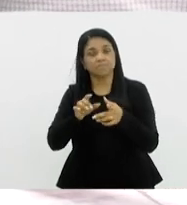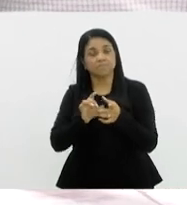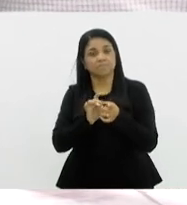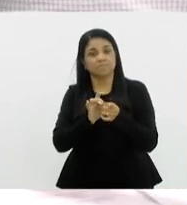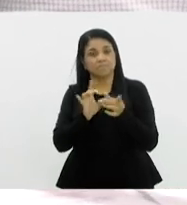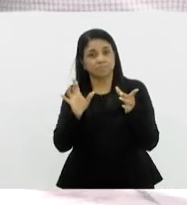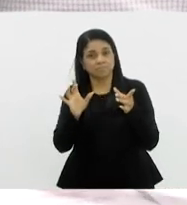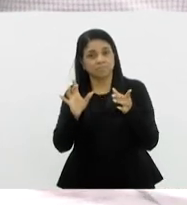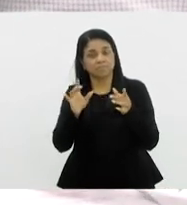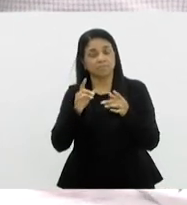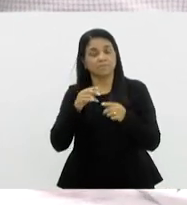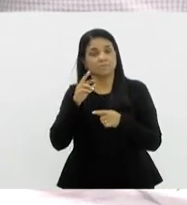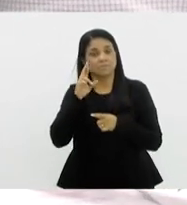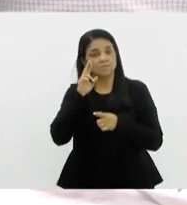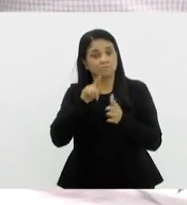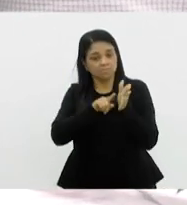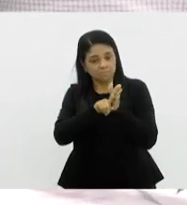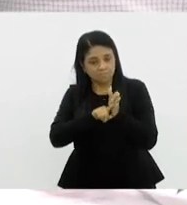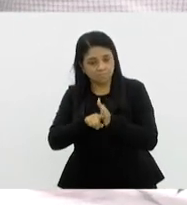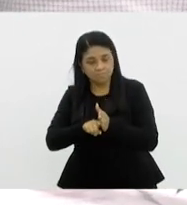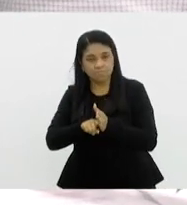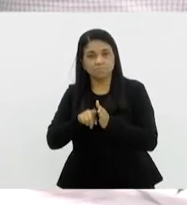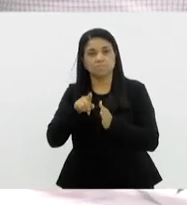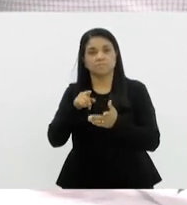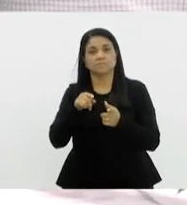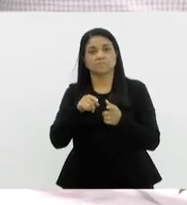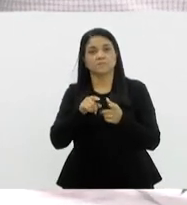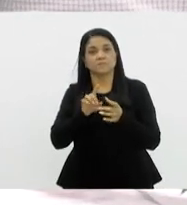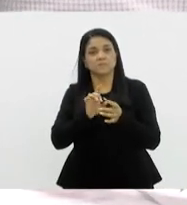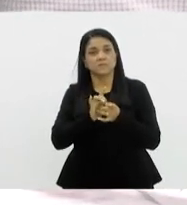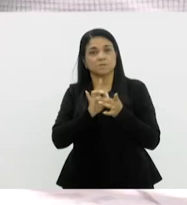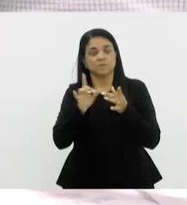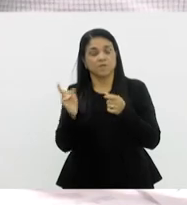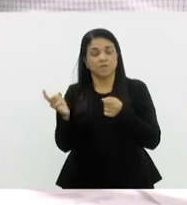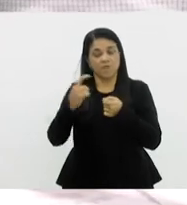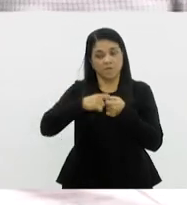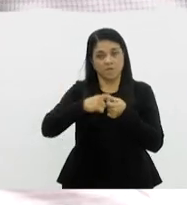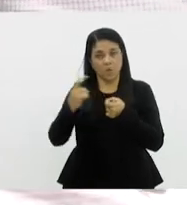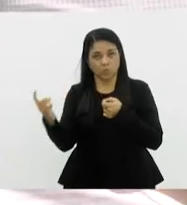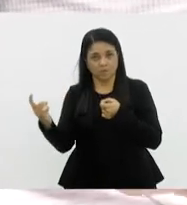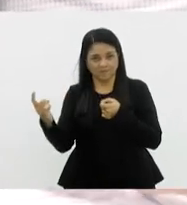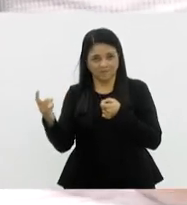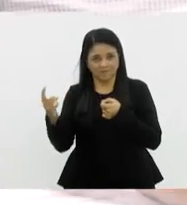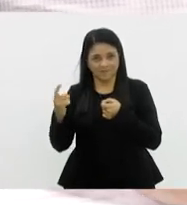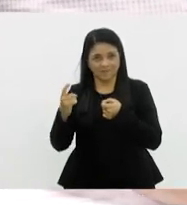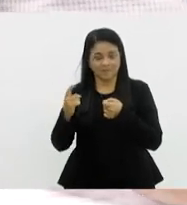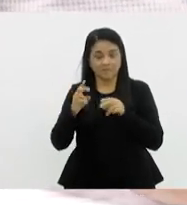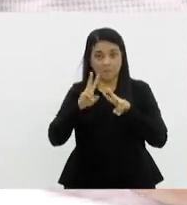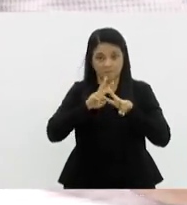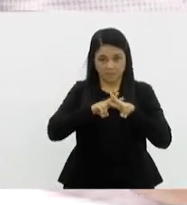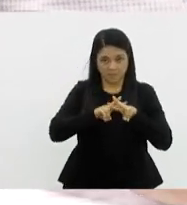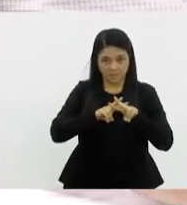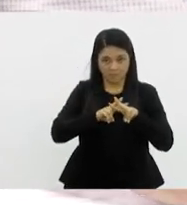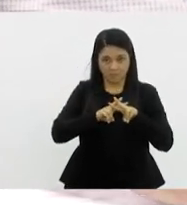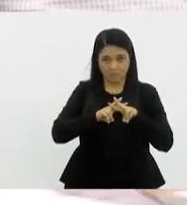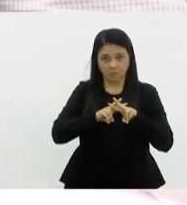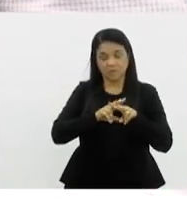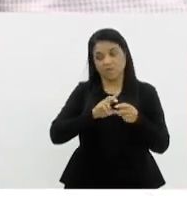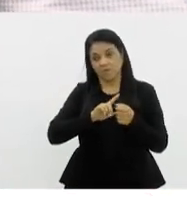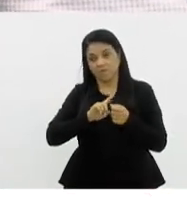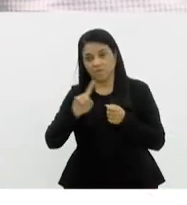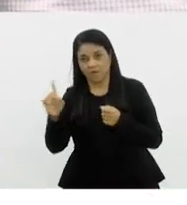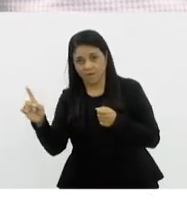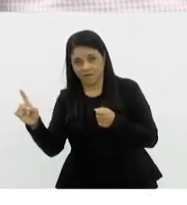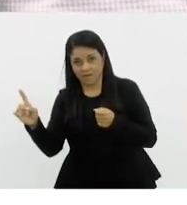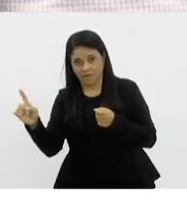assistida e inserção em regime de semi-liberdade. Verdade, pode ser poderá. Não, e é outra coisa. Eu acho que Vossa